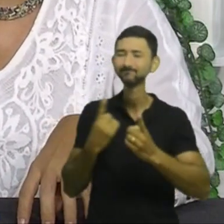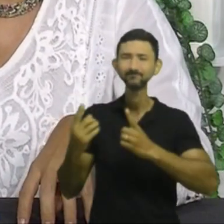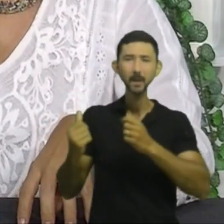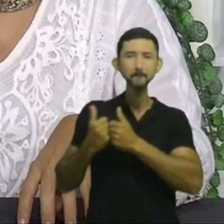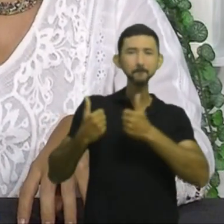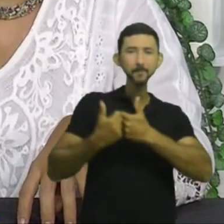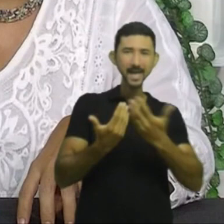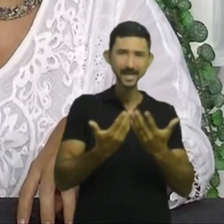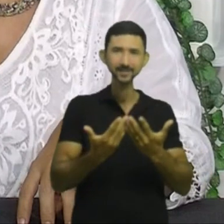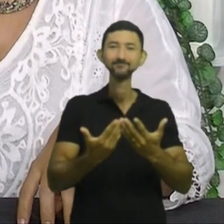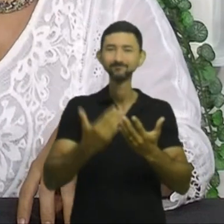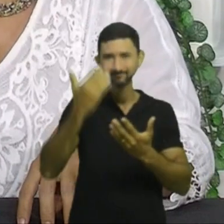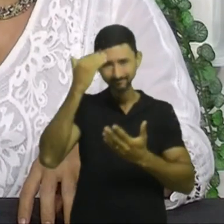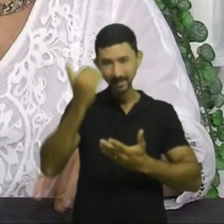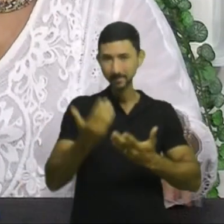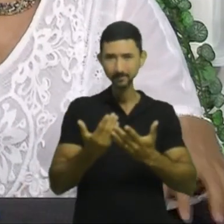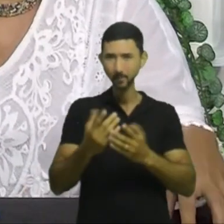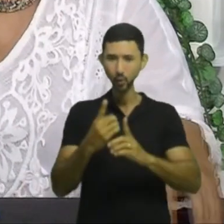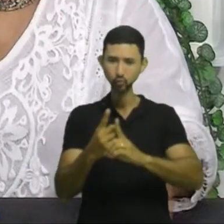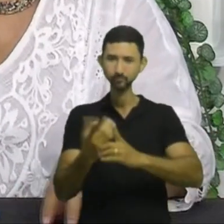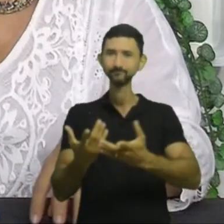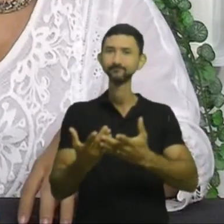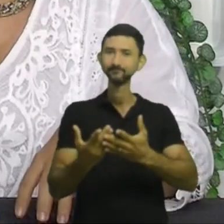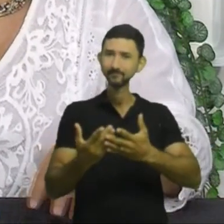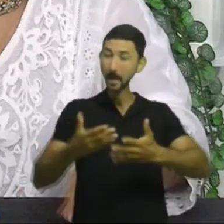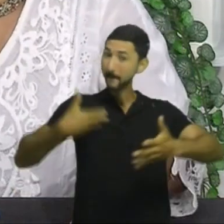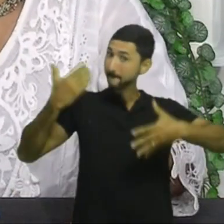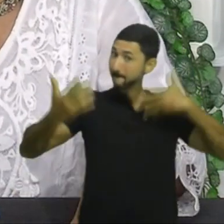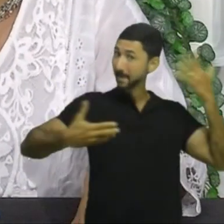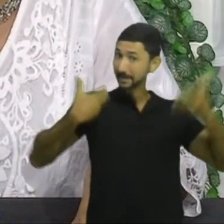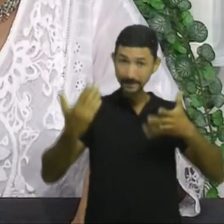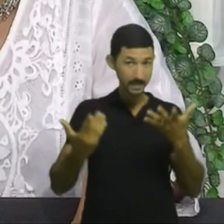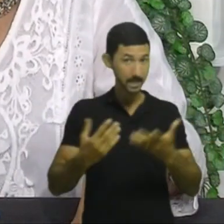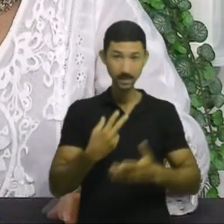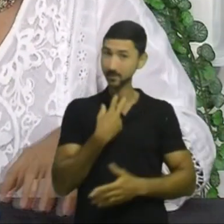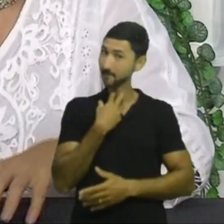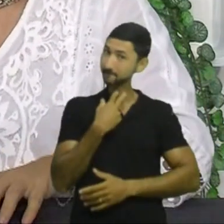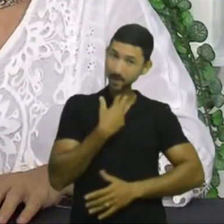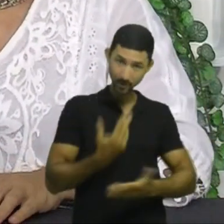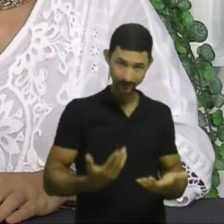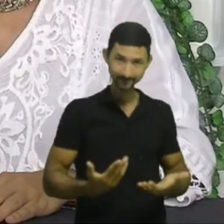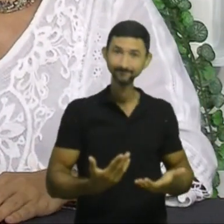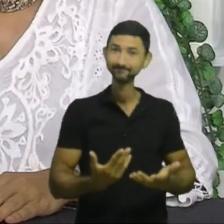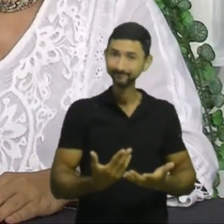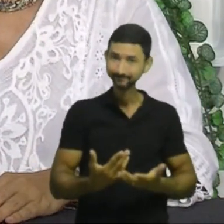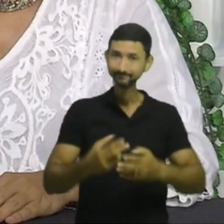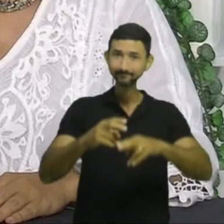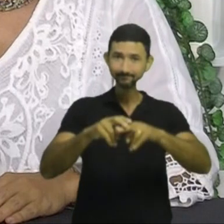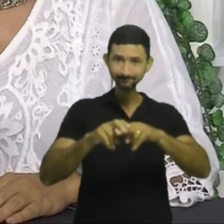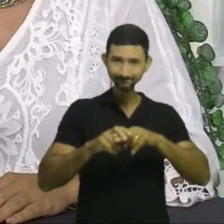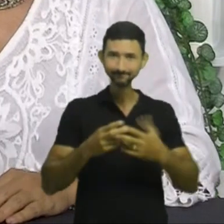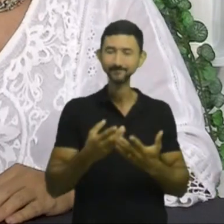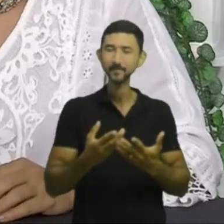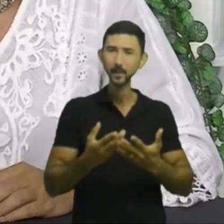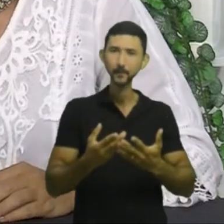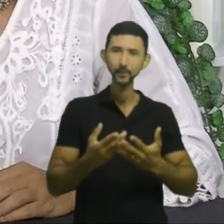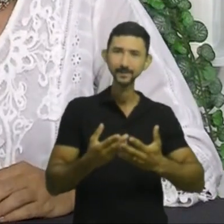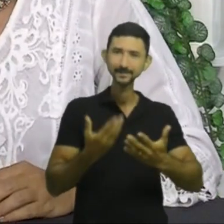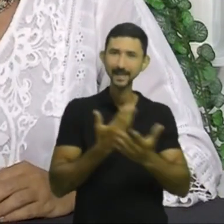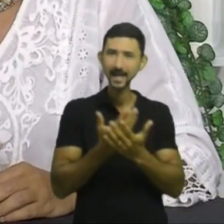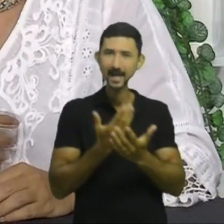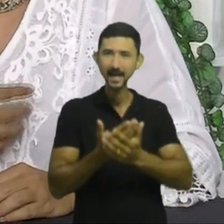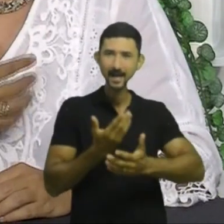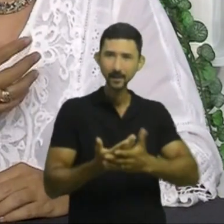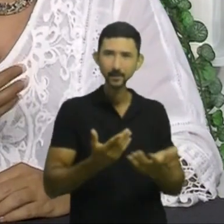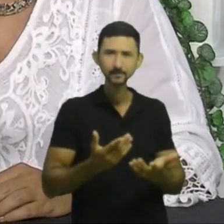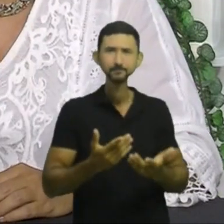né? Porque nós sabemos que nós não podemos estar passeando em outros lugares. Então, por isso que essa aula,